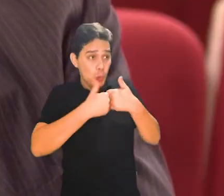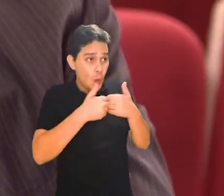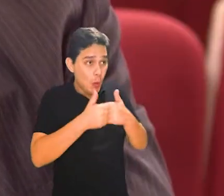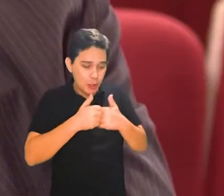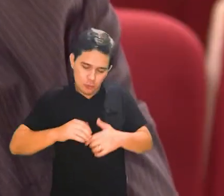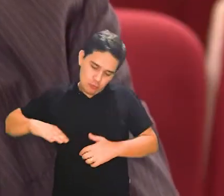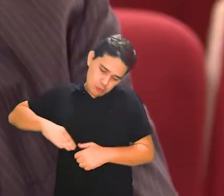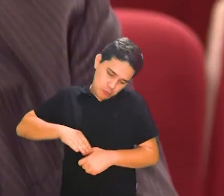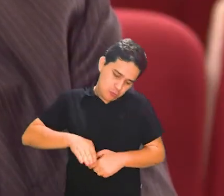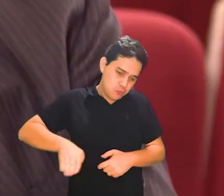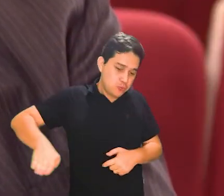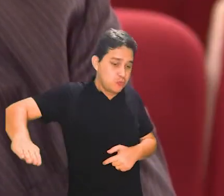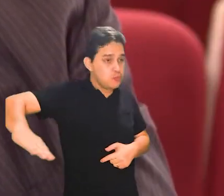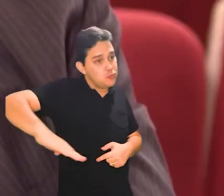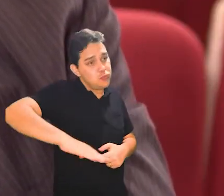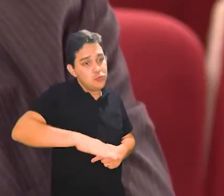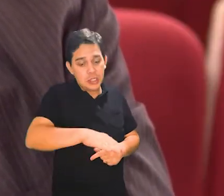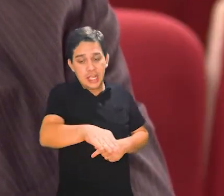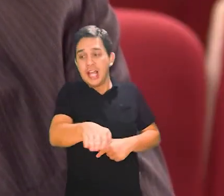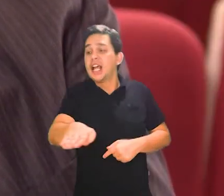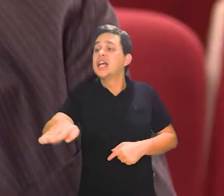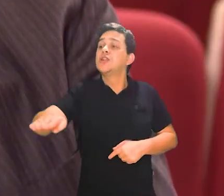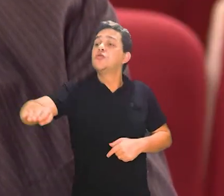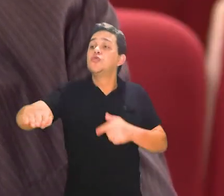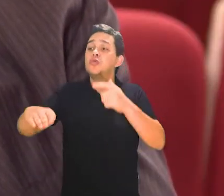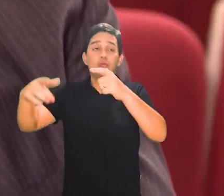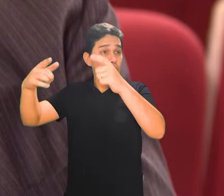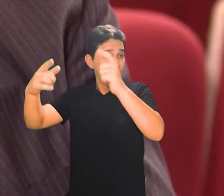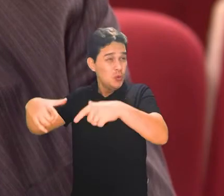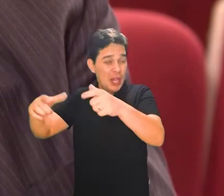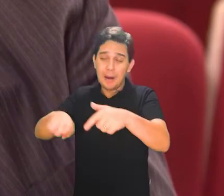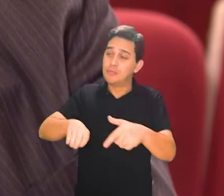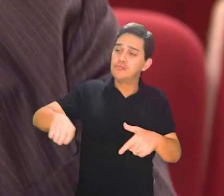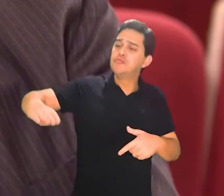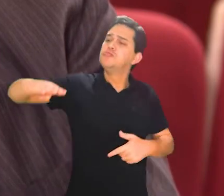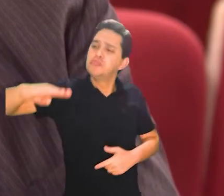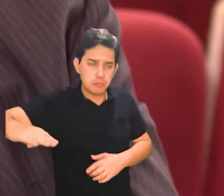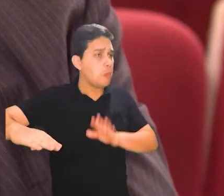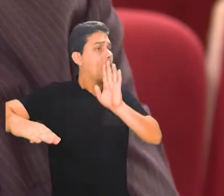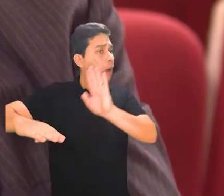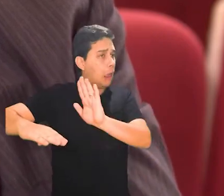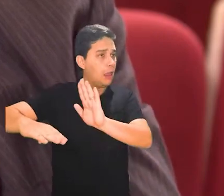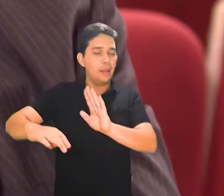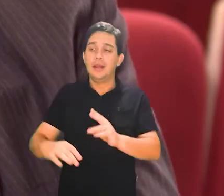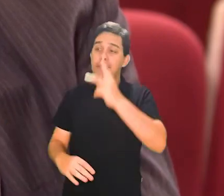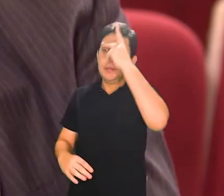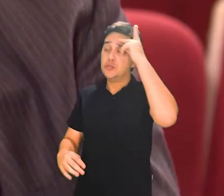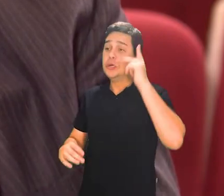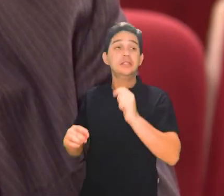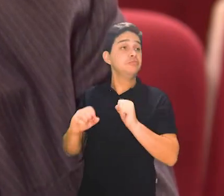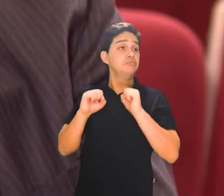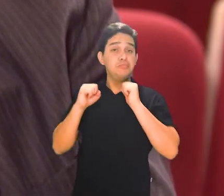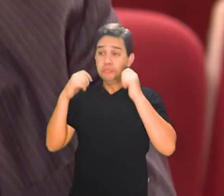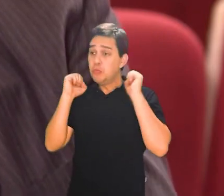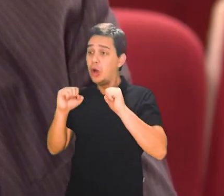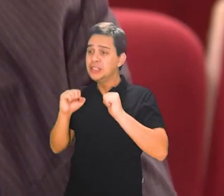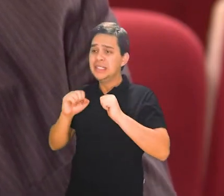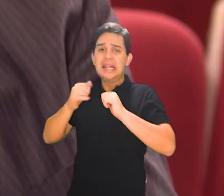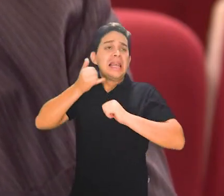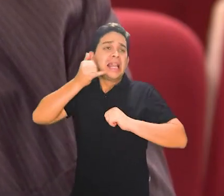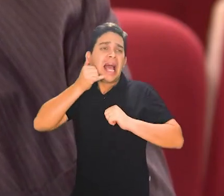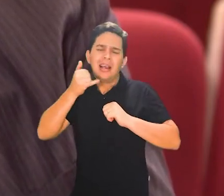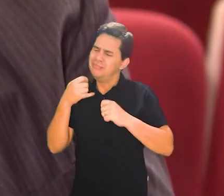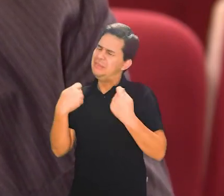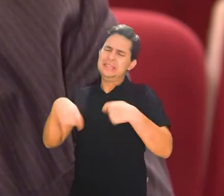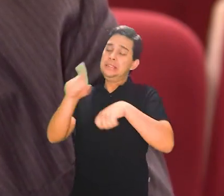sociedade civil, buscando atender as demandas mais urgentes, ou seja, buscando capturar essa demanda e trazer